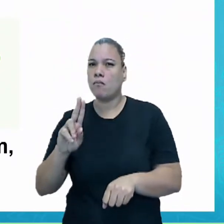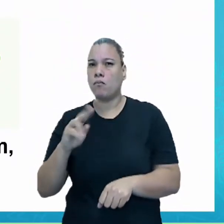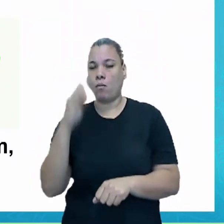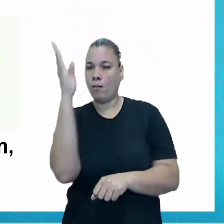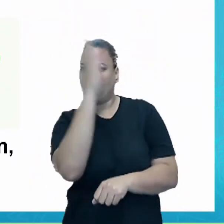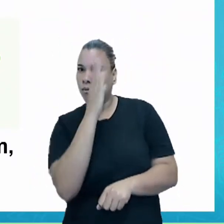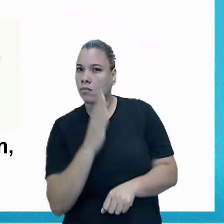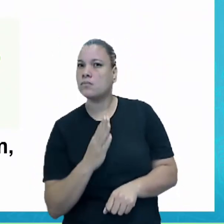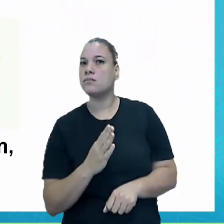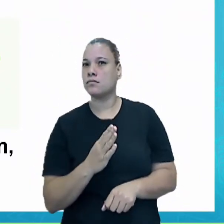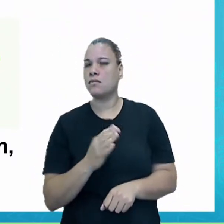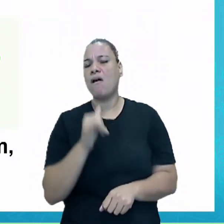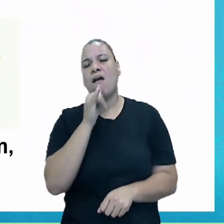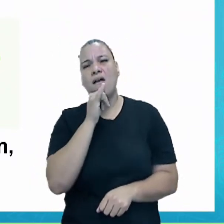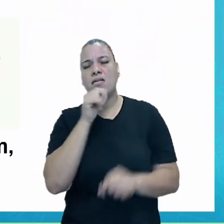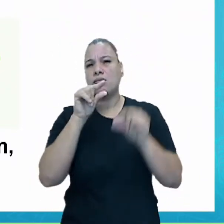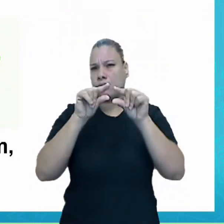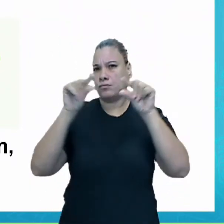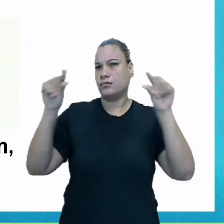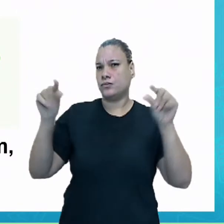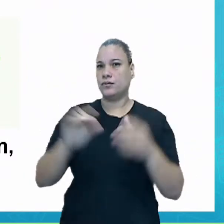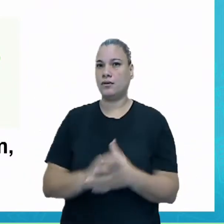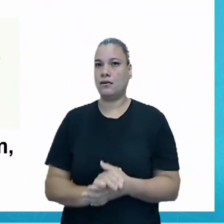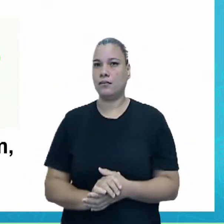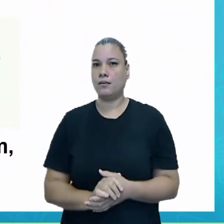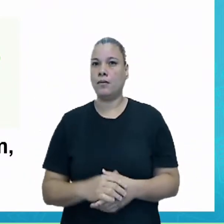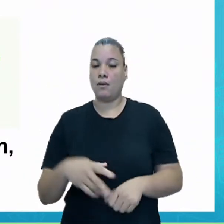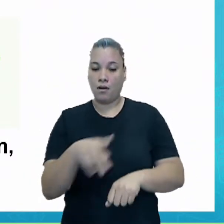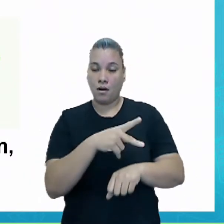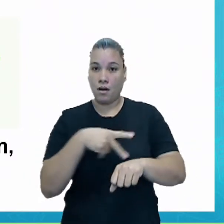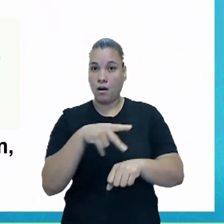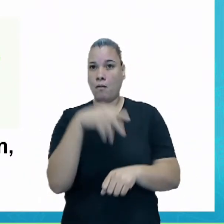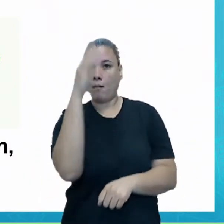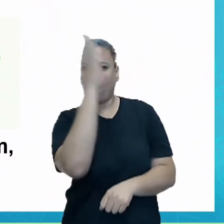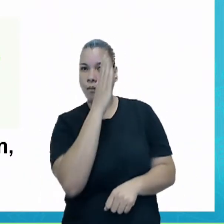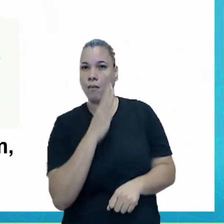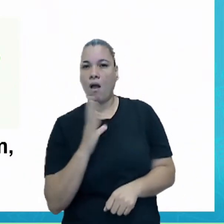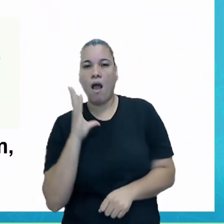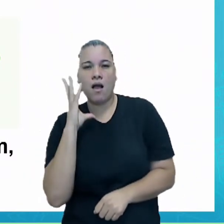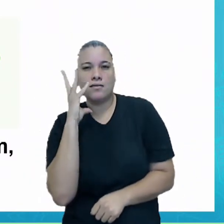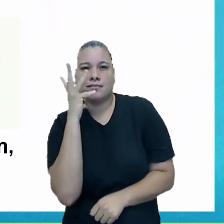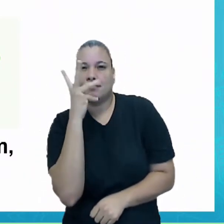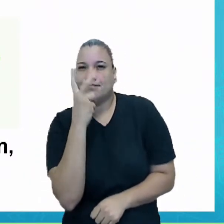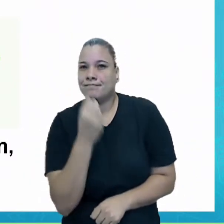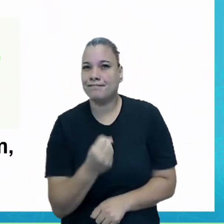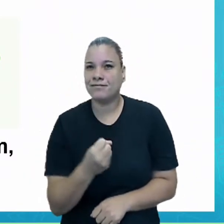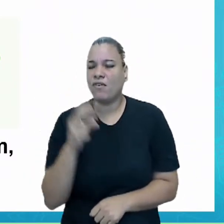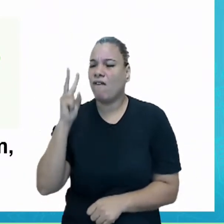frase. O Brasil é lindo. Portanto, Brasil